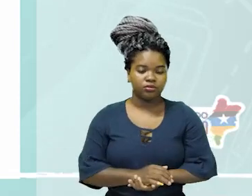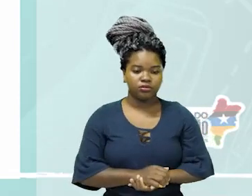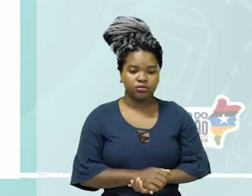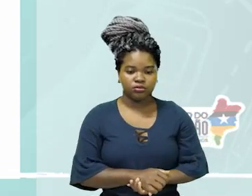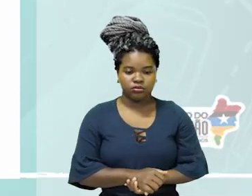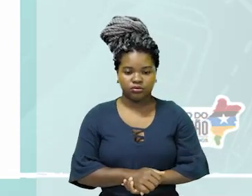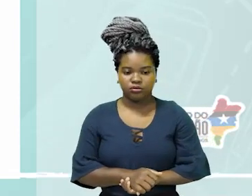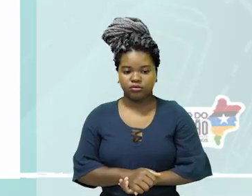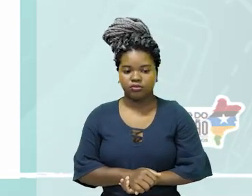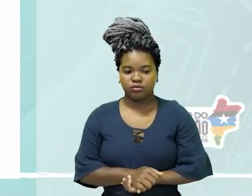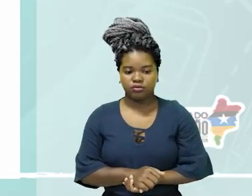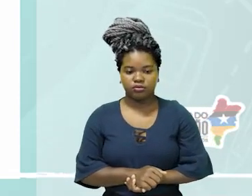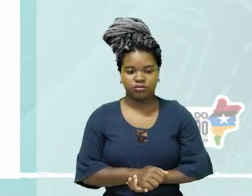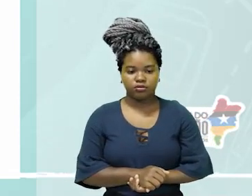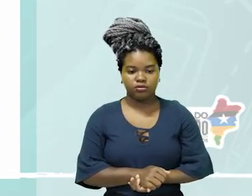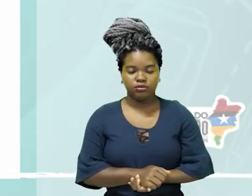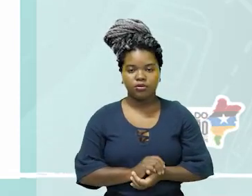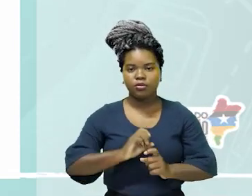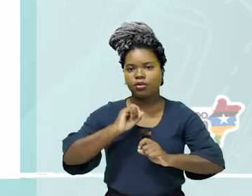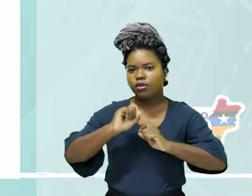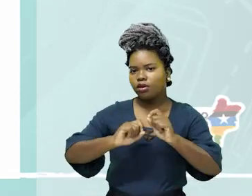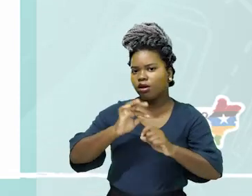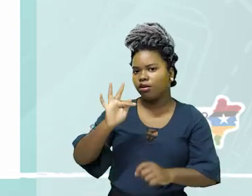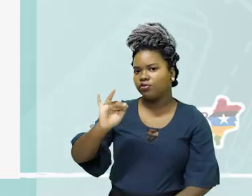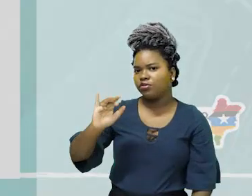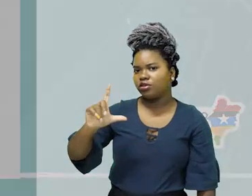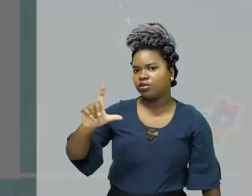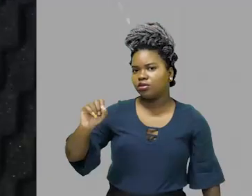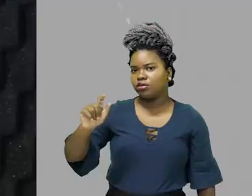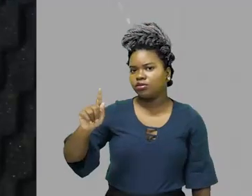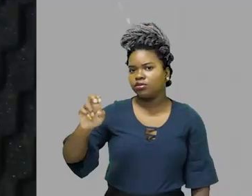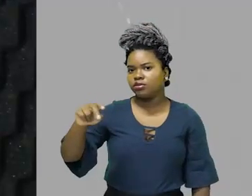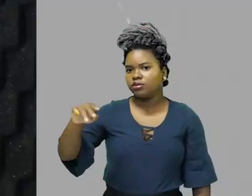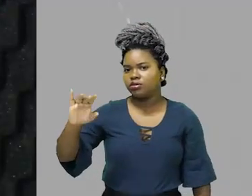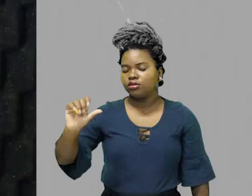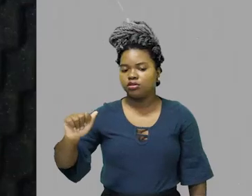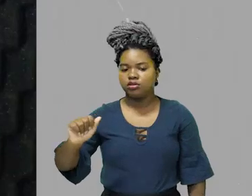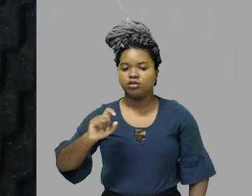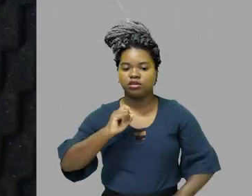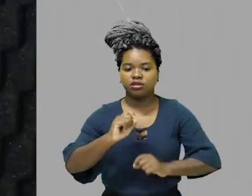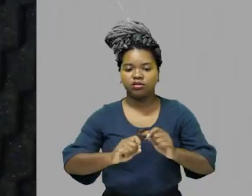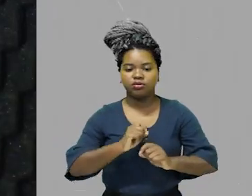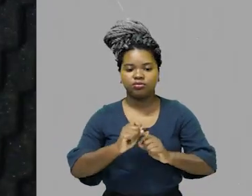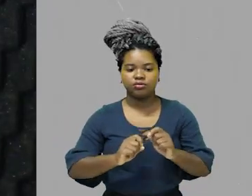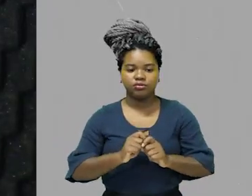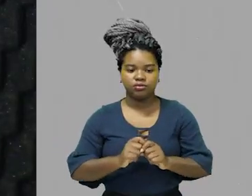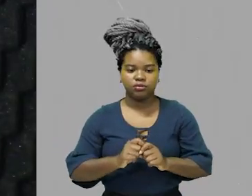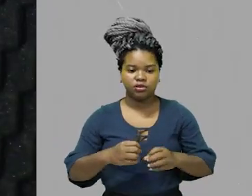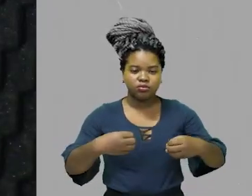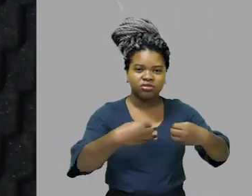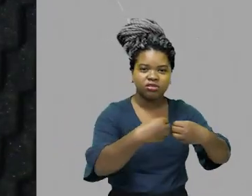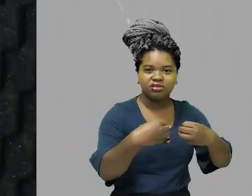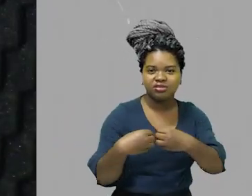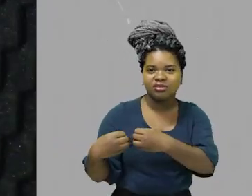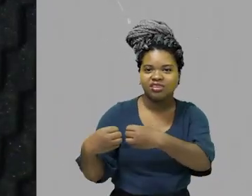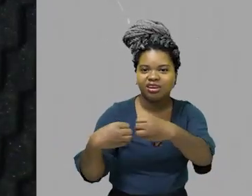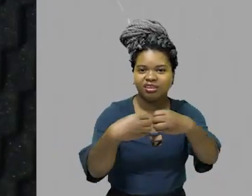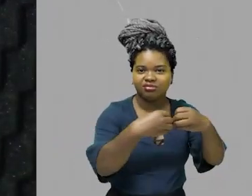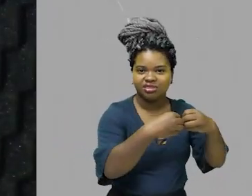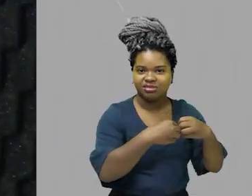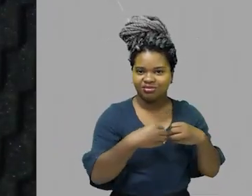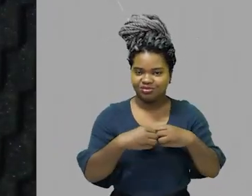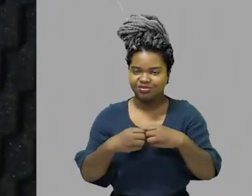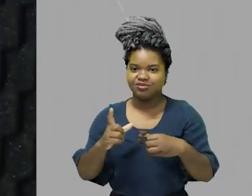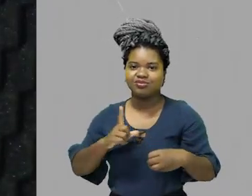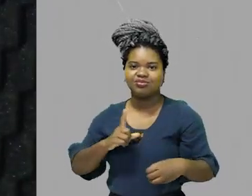plantas. Essa filogenia, né, ela mostra o parentesco que existem entre as plantas. Como nós